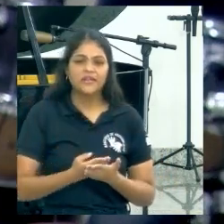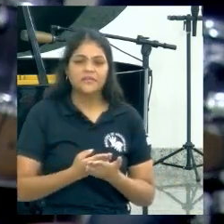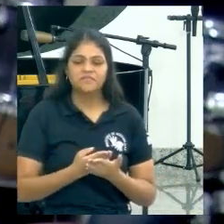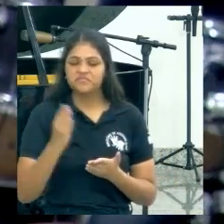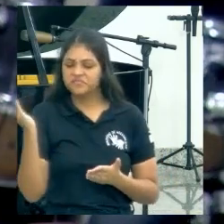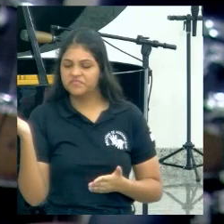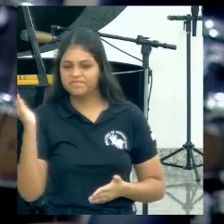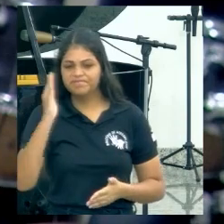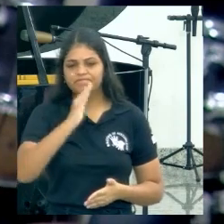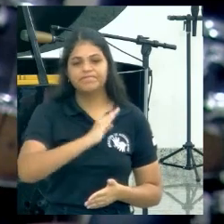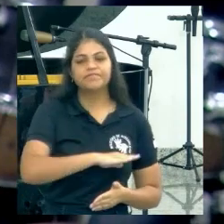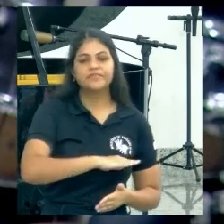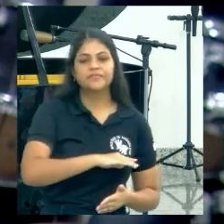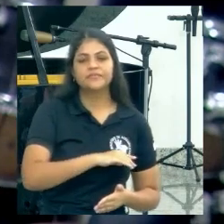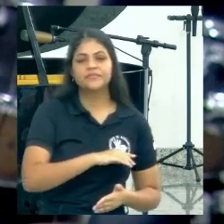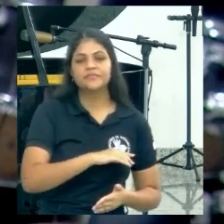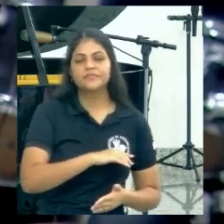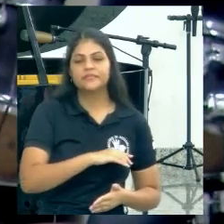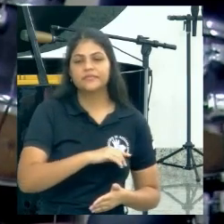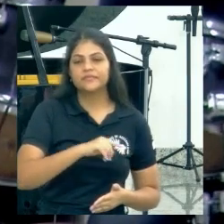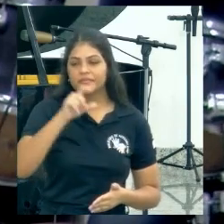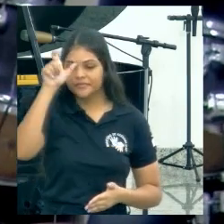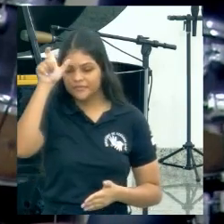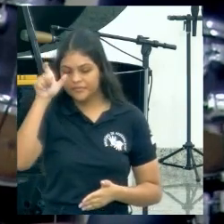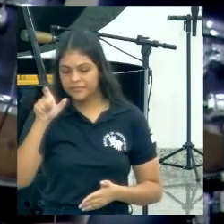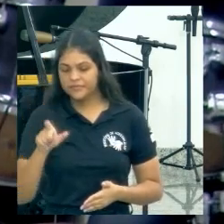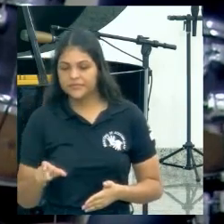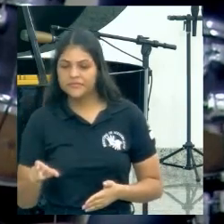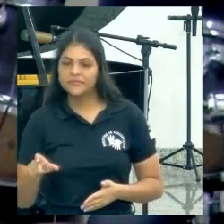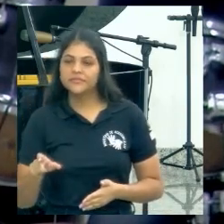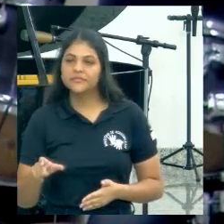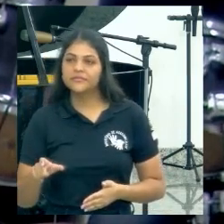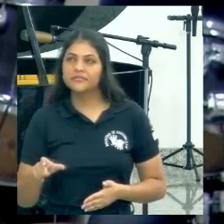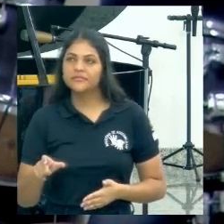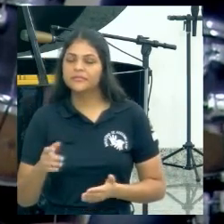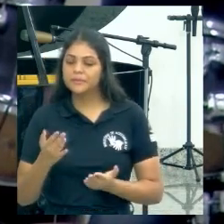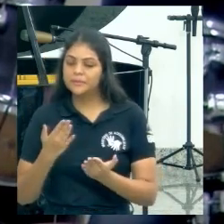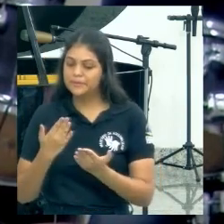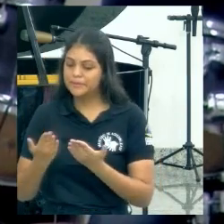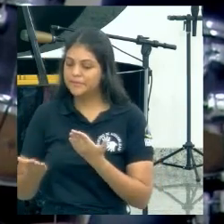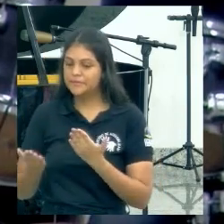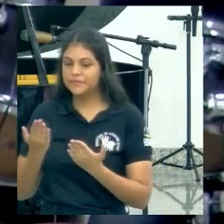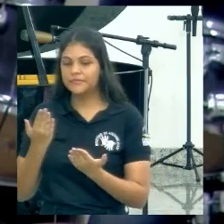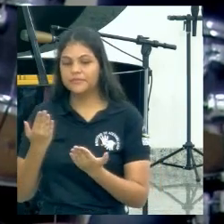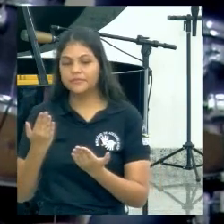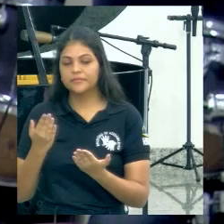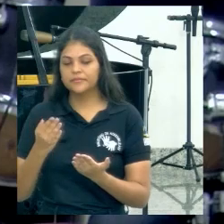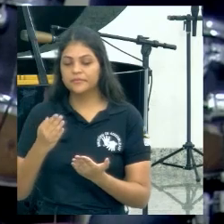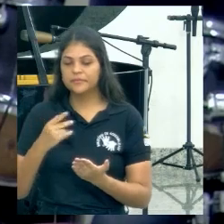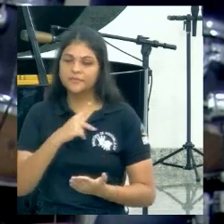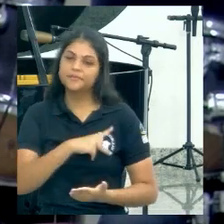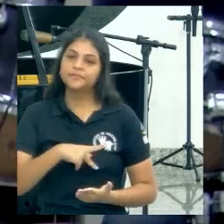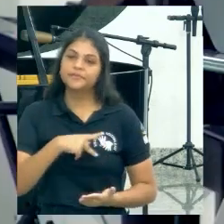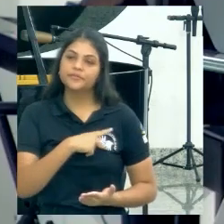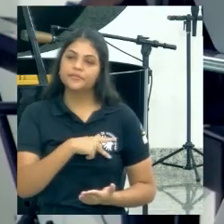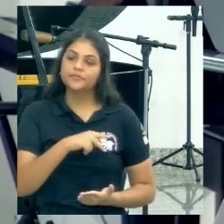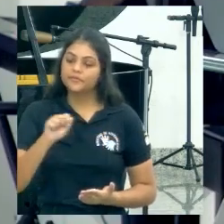desprezível. Eles provavelmente estão aqui estabelecendo um paralelo entre Paulo e outros